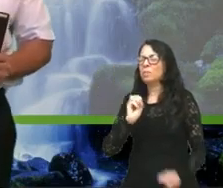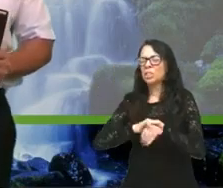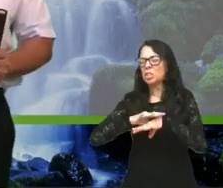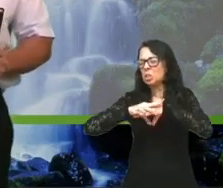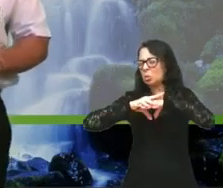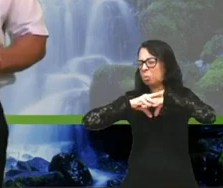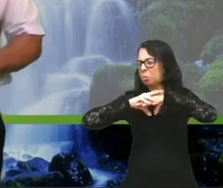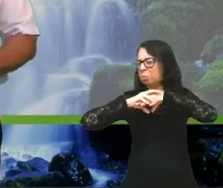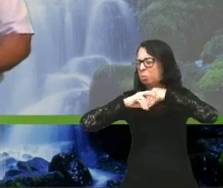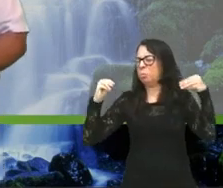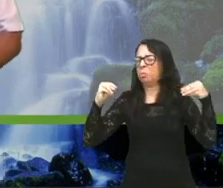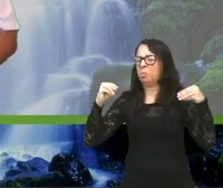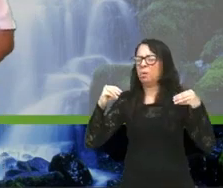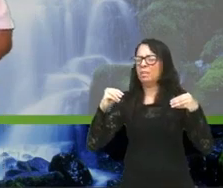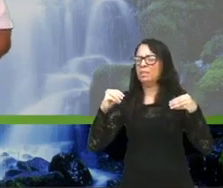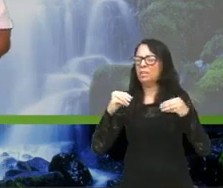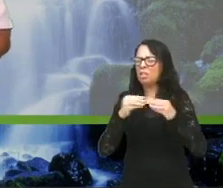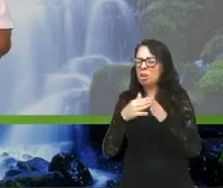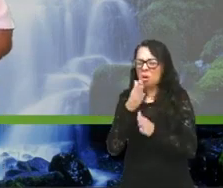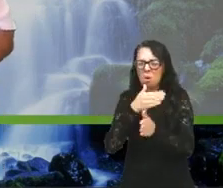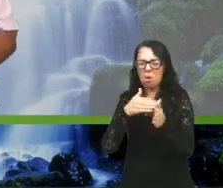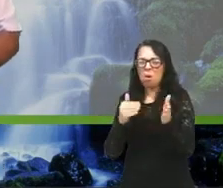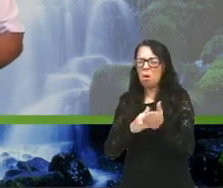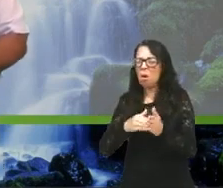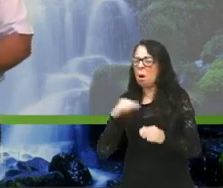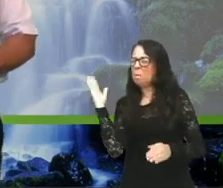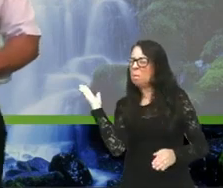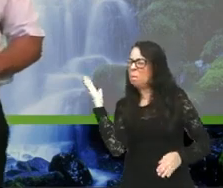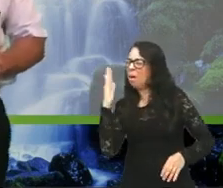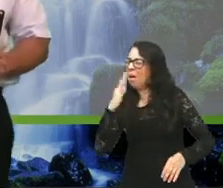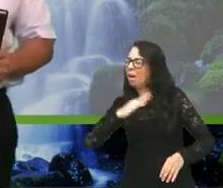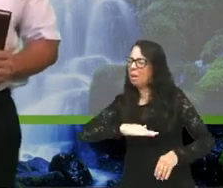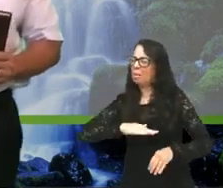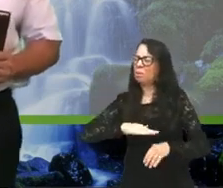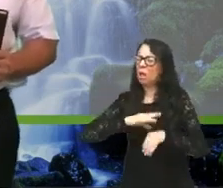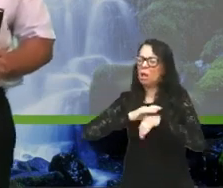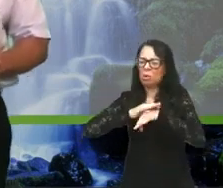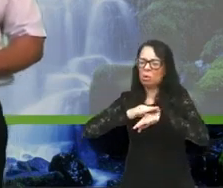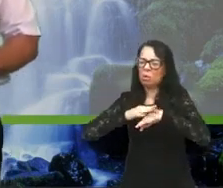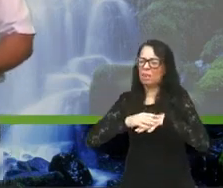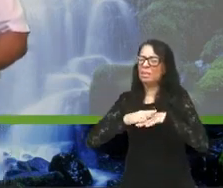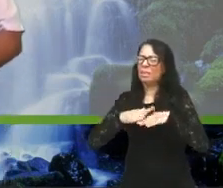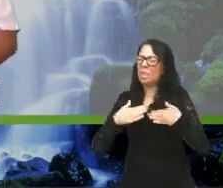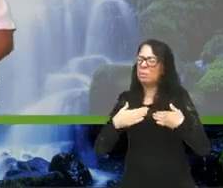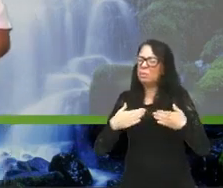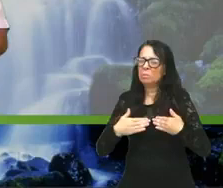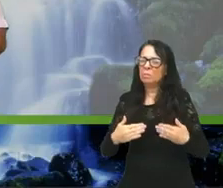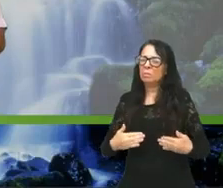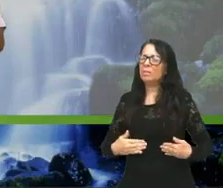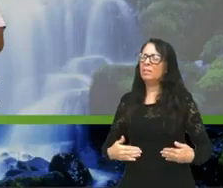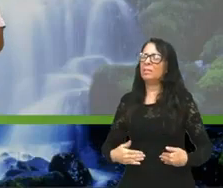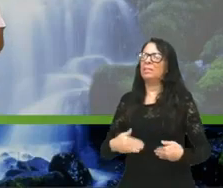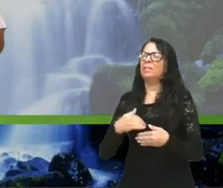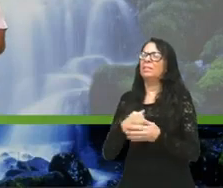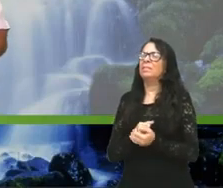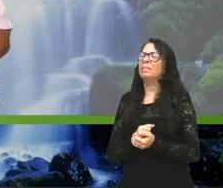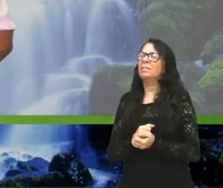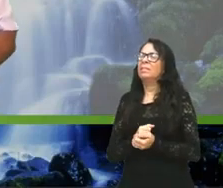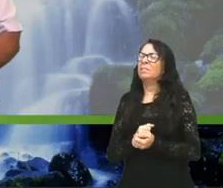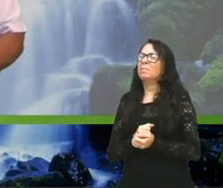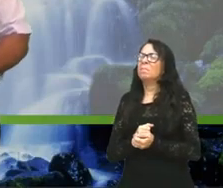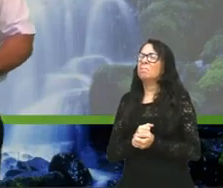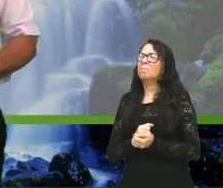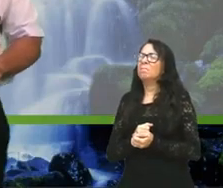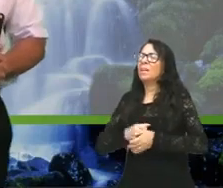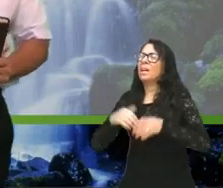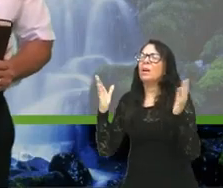infecção que há no seu organismo. Ó Deus, poupa Poupa, Senhor, a vida daqueles que